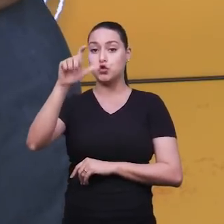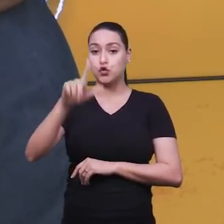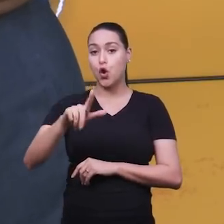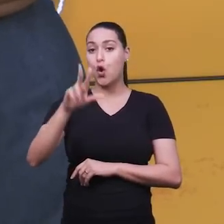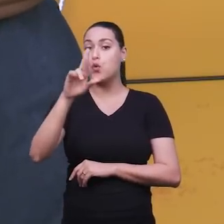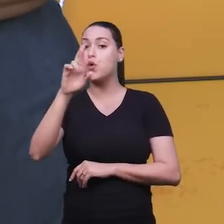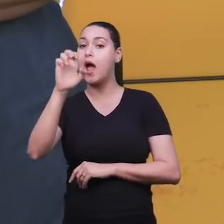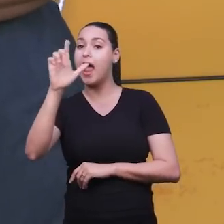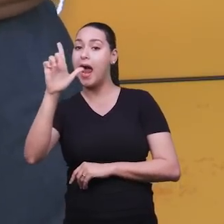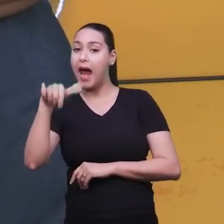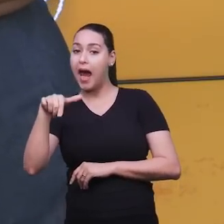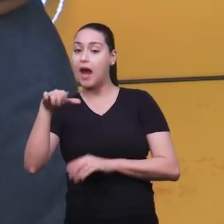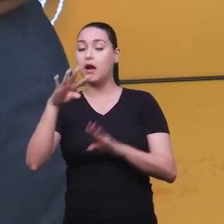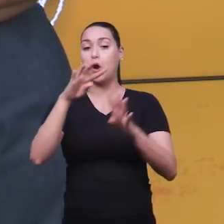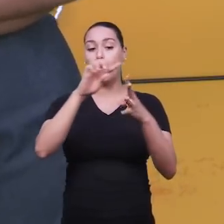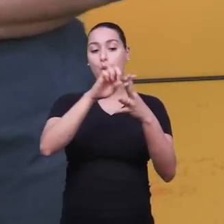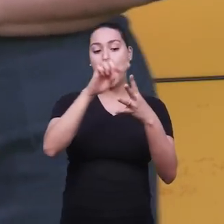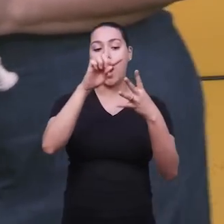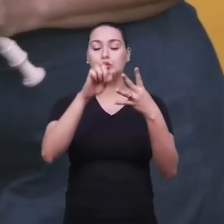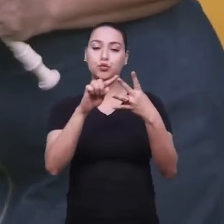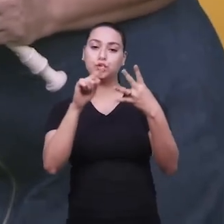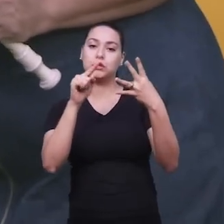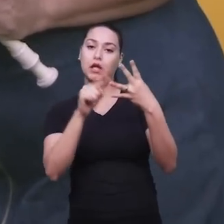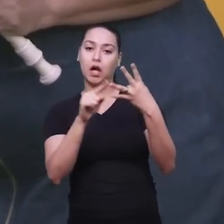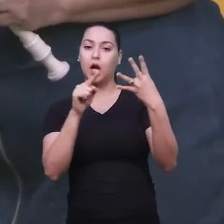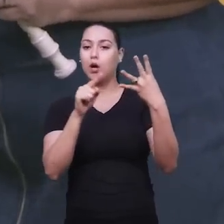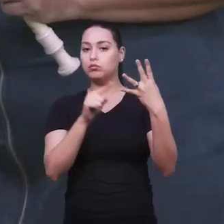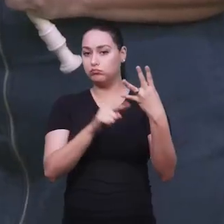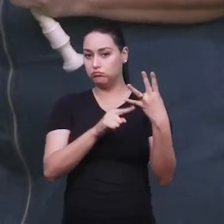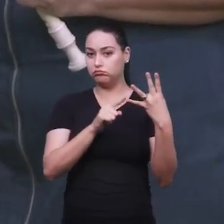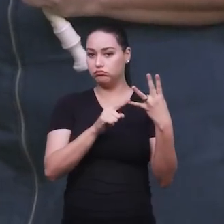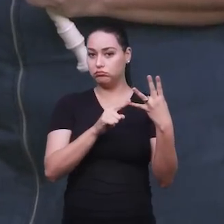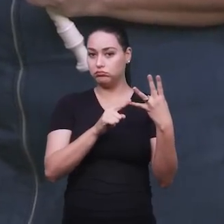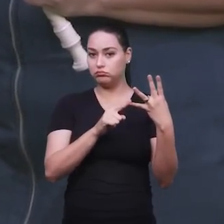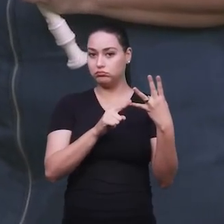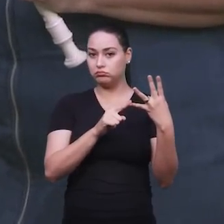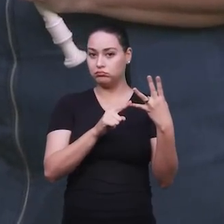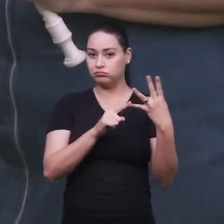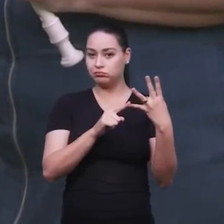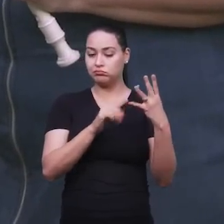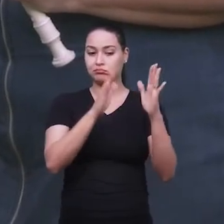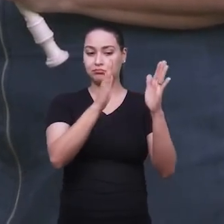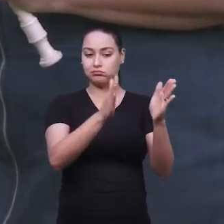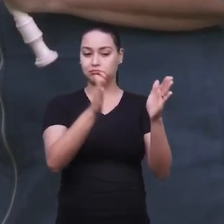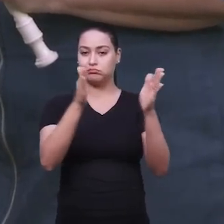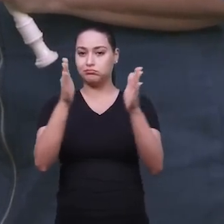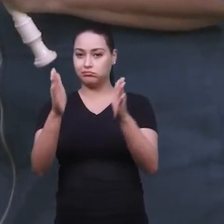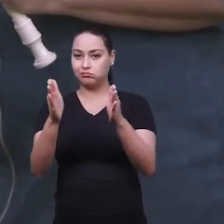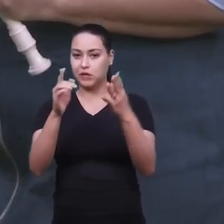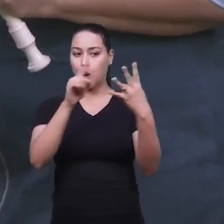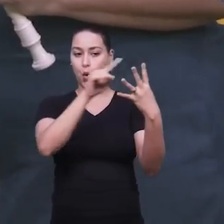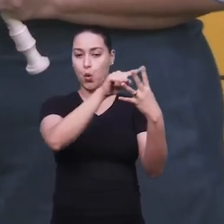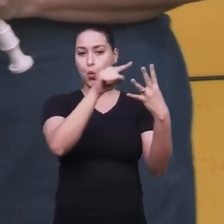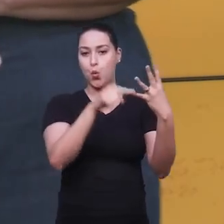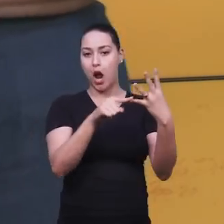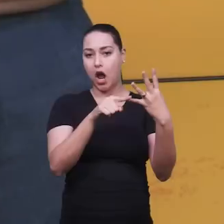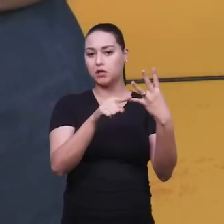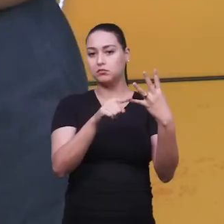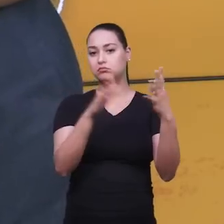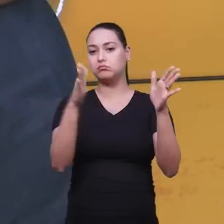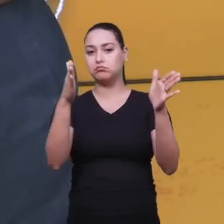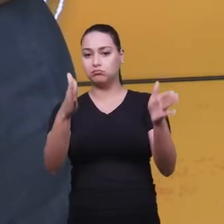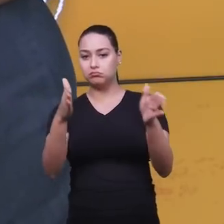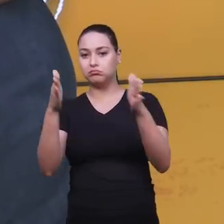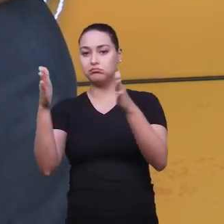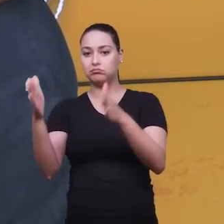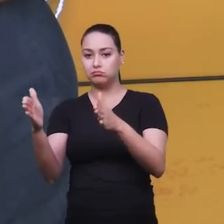No compasso quaternário, 4 tempos para cada compasso. Lembrando que